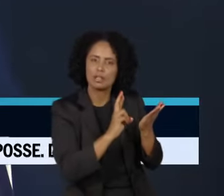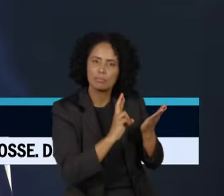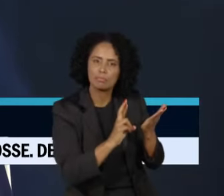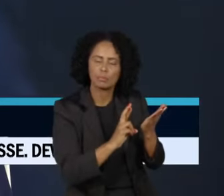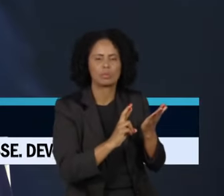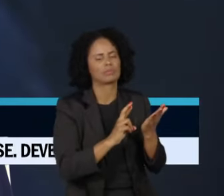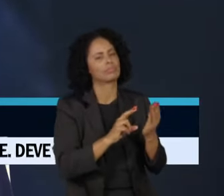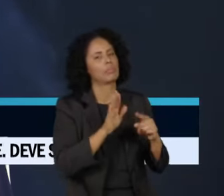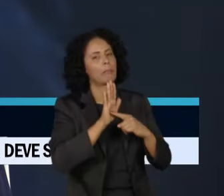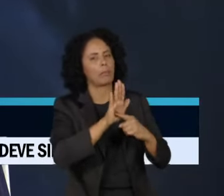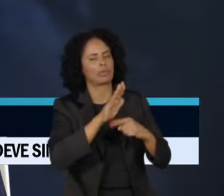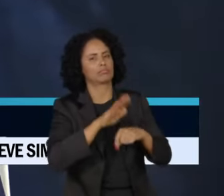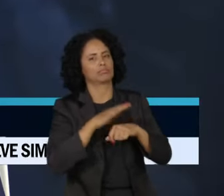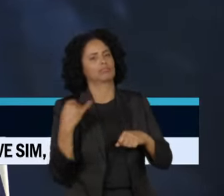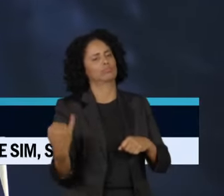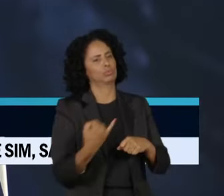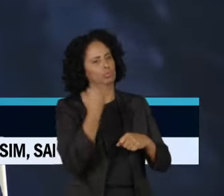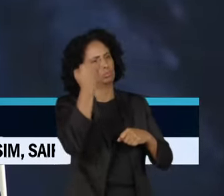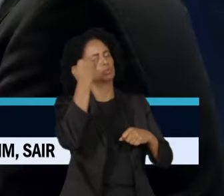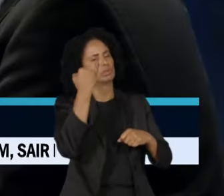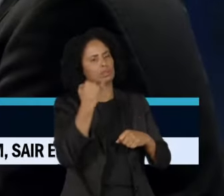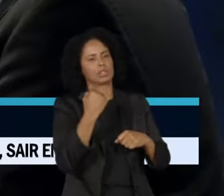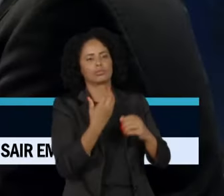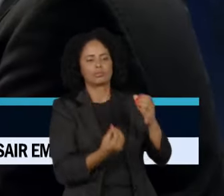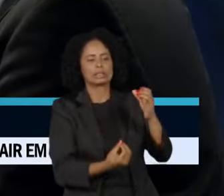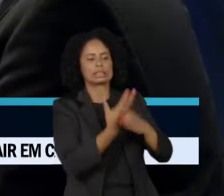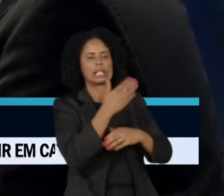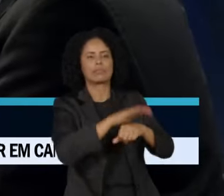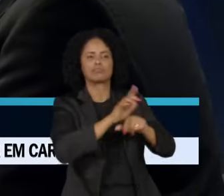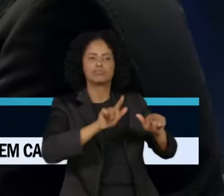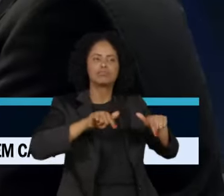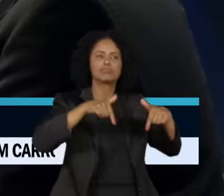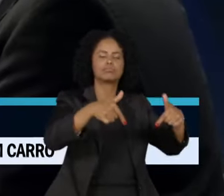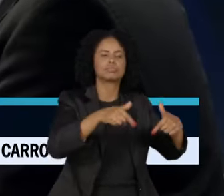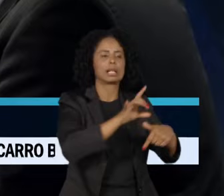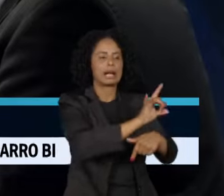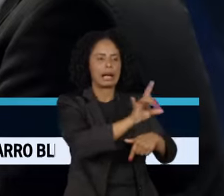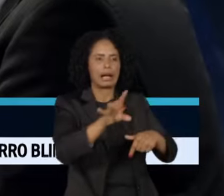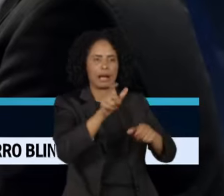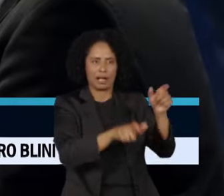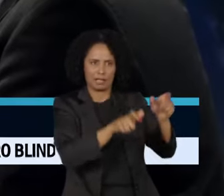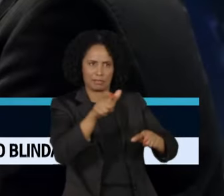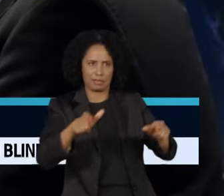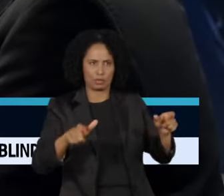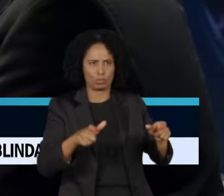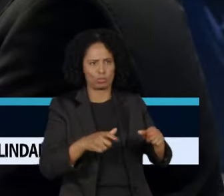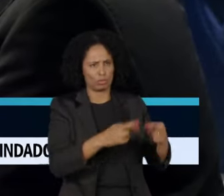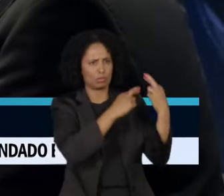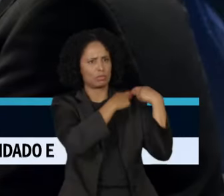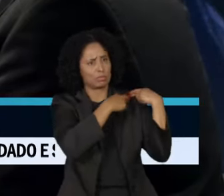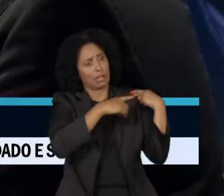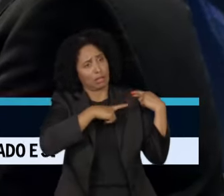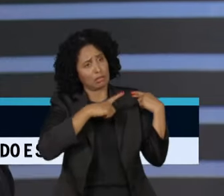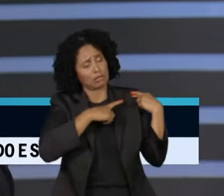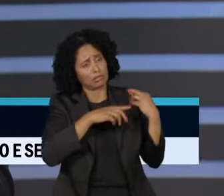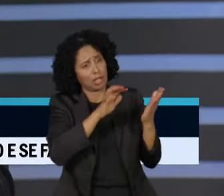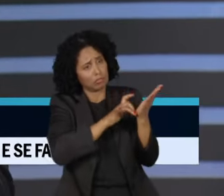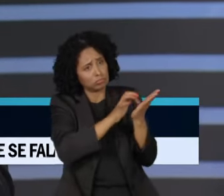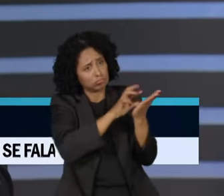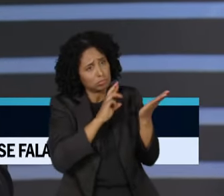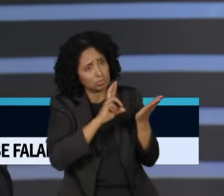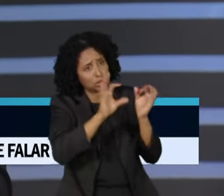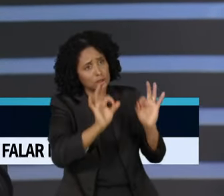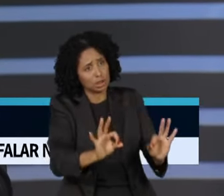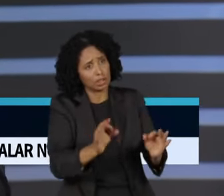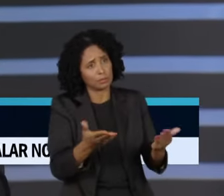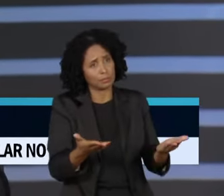desse trabalho para a criação de políticas públicas. É nesse momento que cada cidadão também tem a sua responsabilidade, não é? É interessante